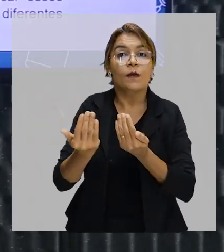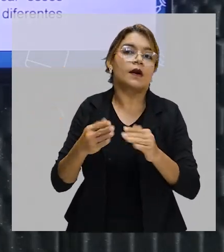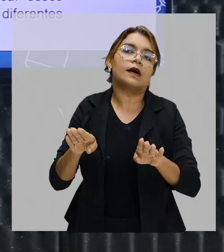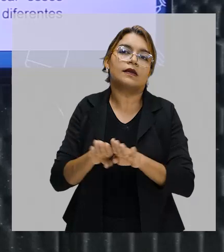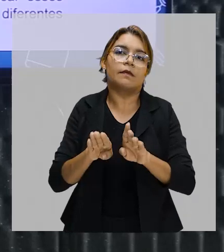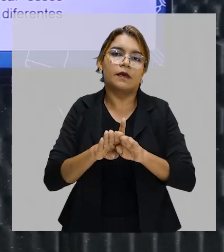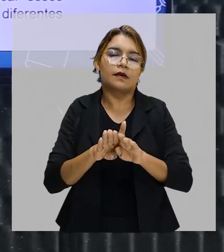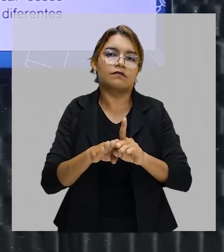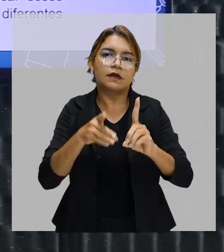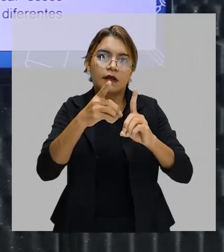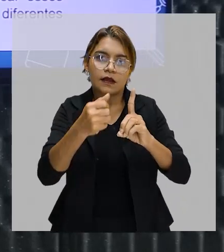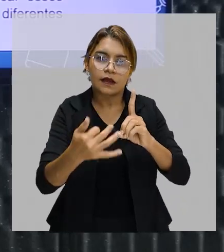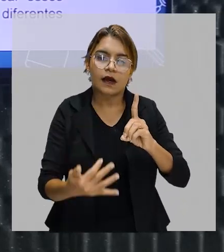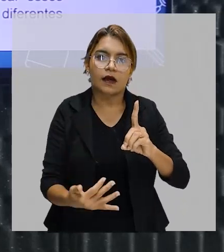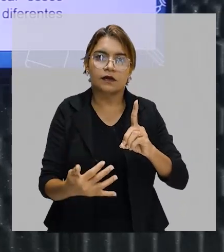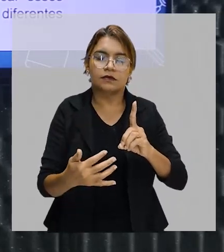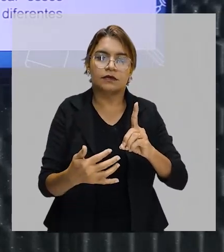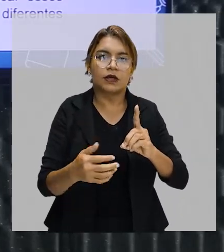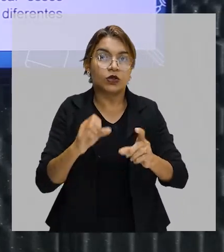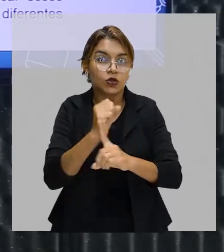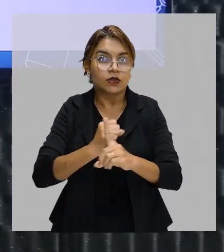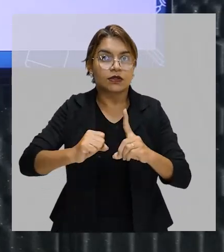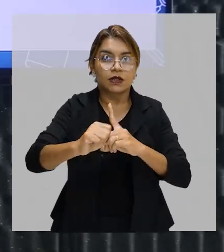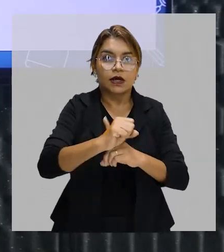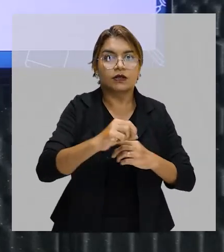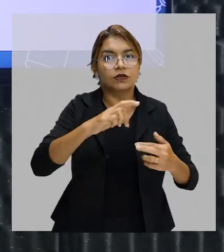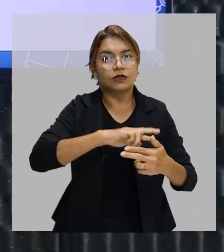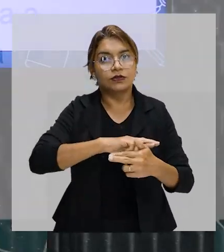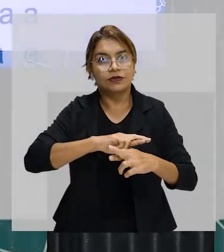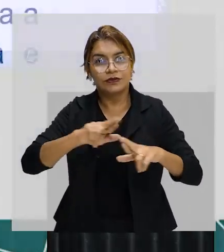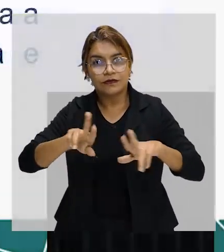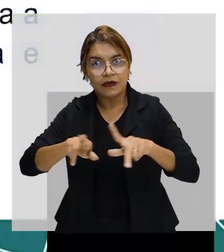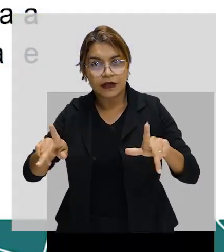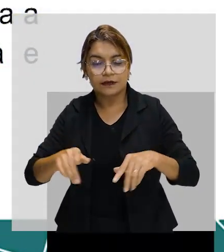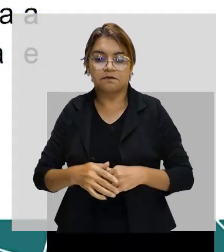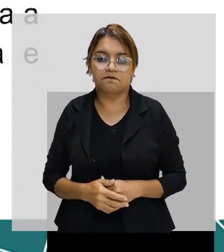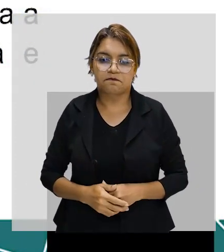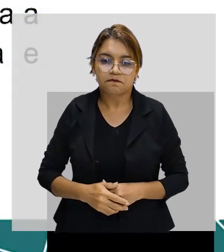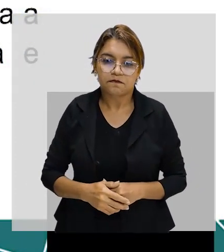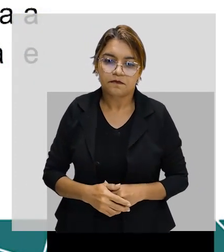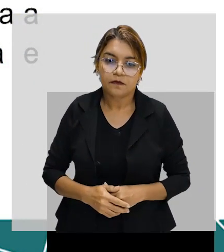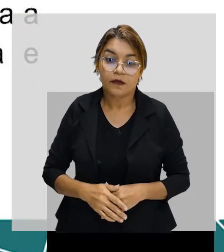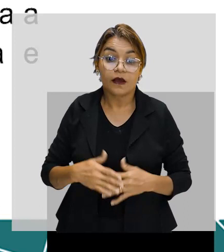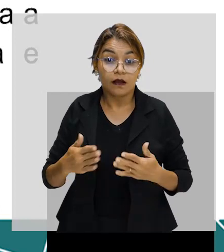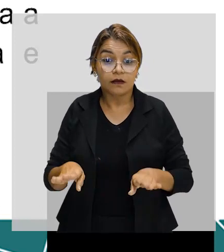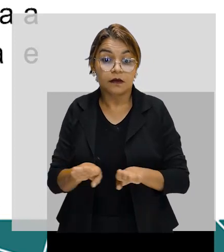os dados obtidos das diferentes sociedades. Para a gente fechar a aula, é bom lembrar que